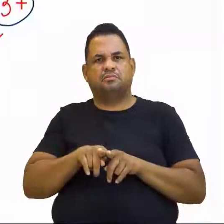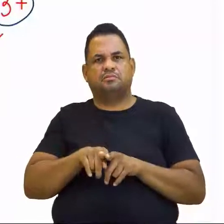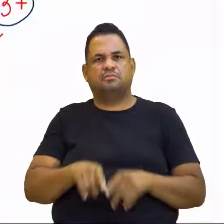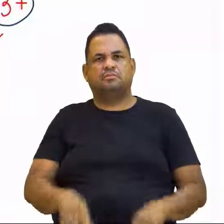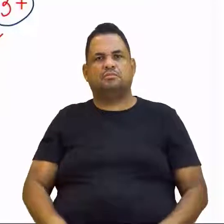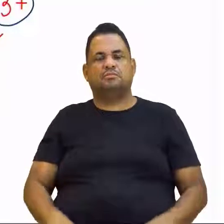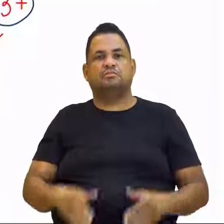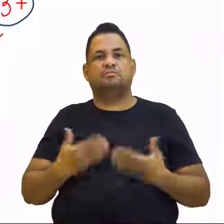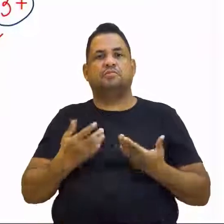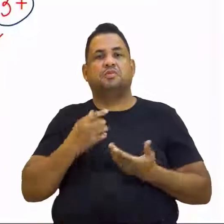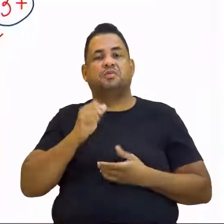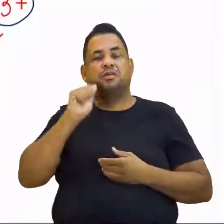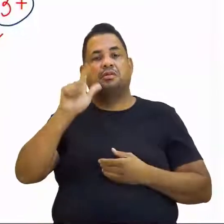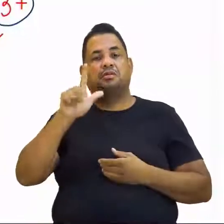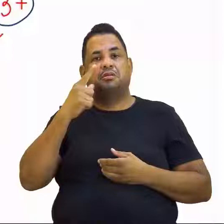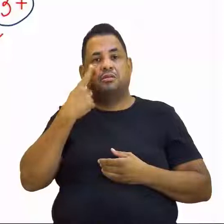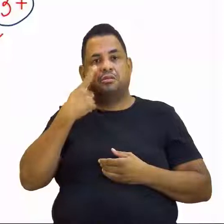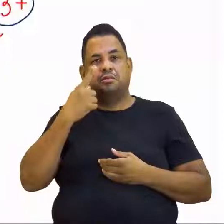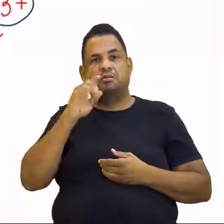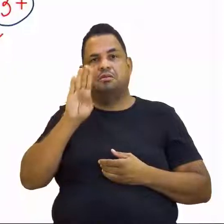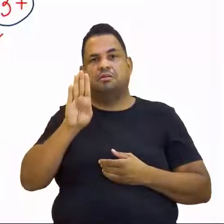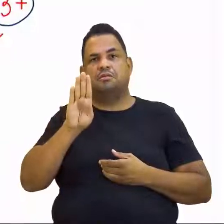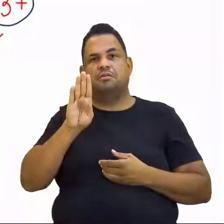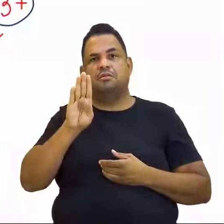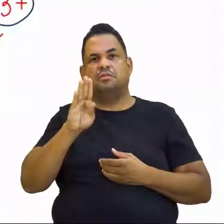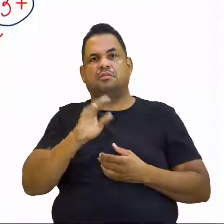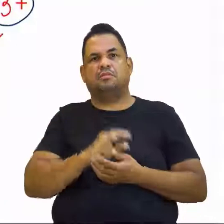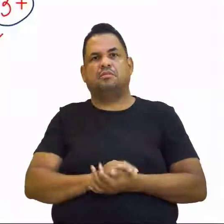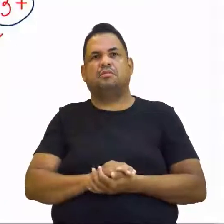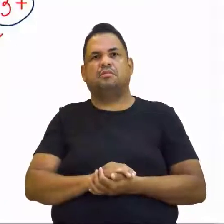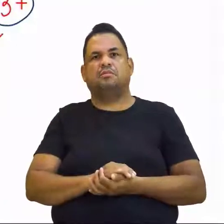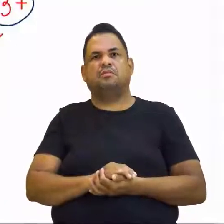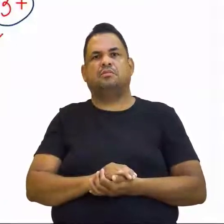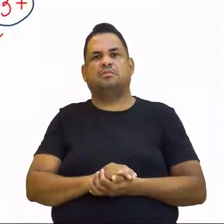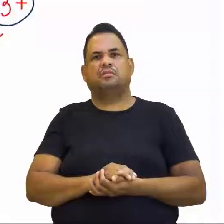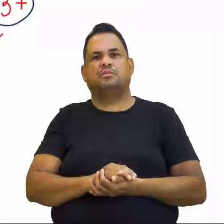Agora vamos ver o de alumínio. Na letra B está trazendo, ó,